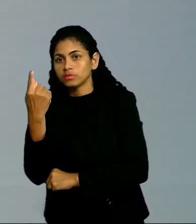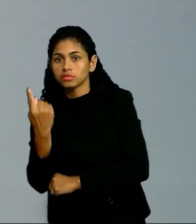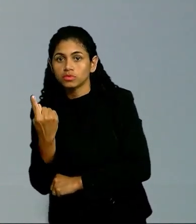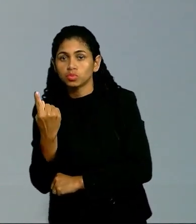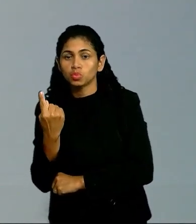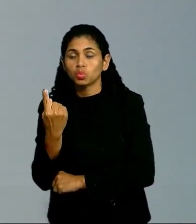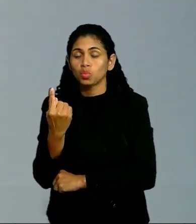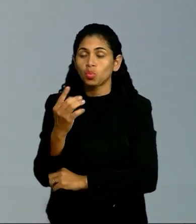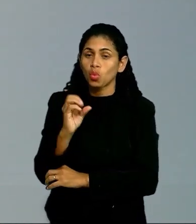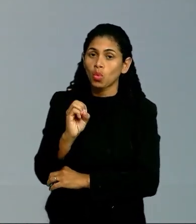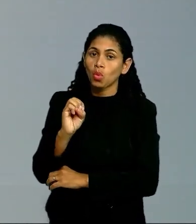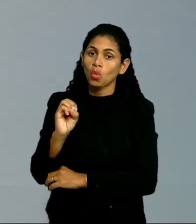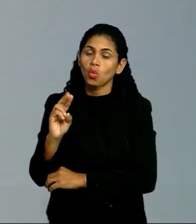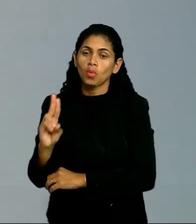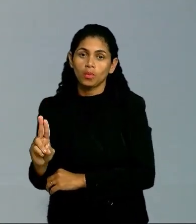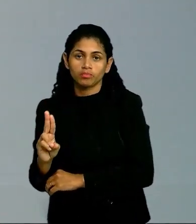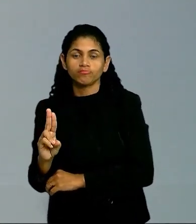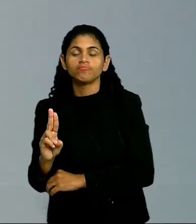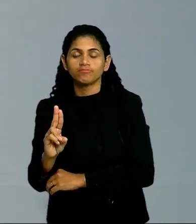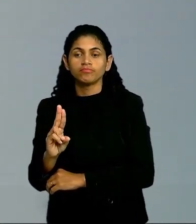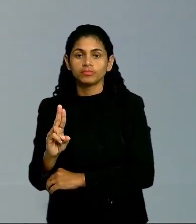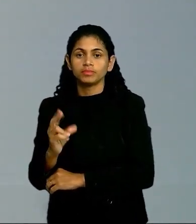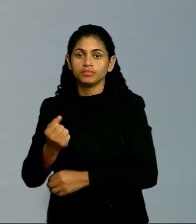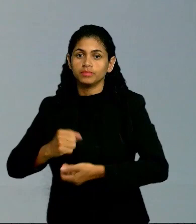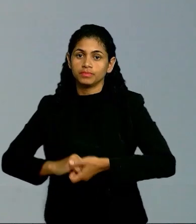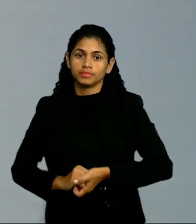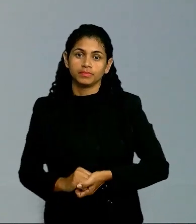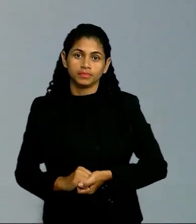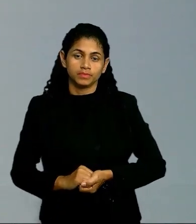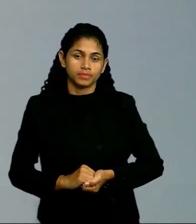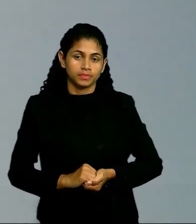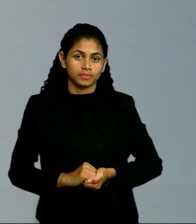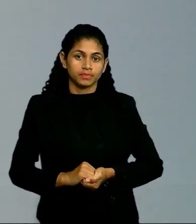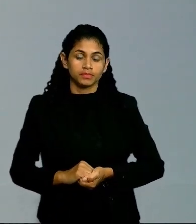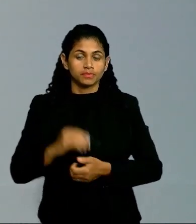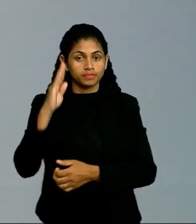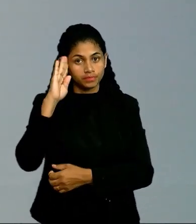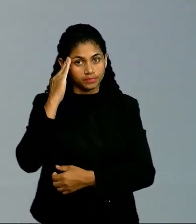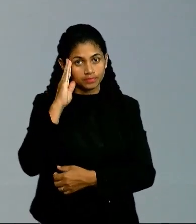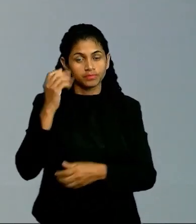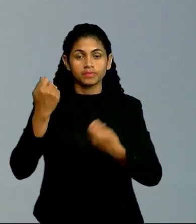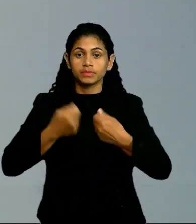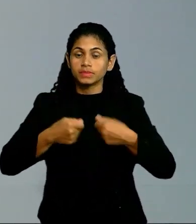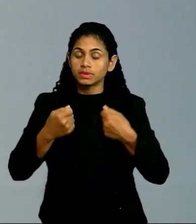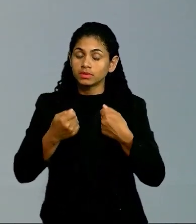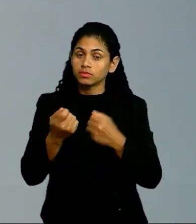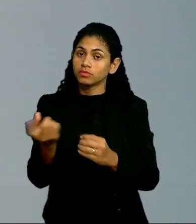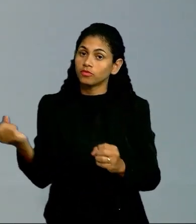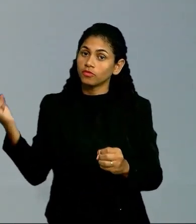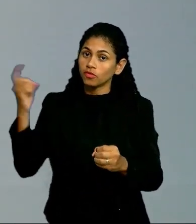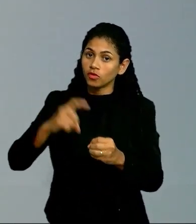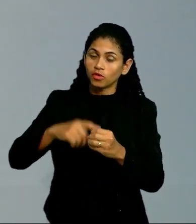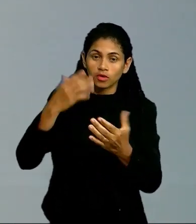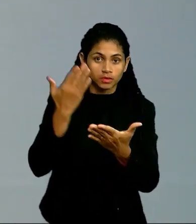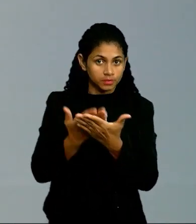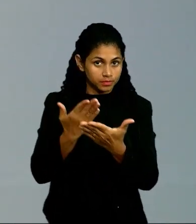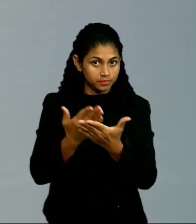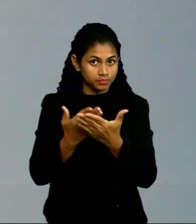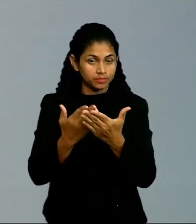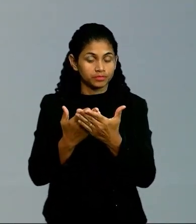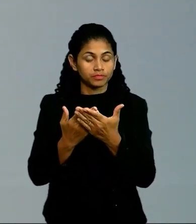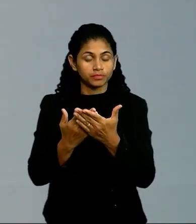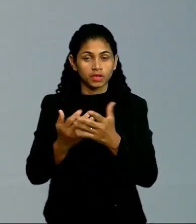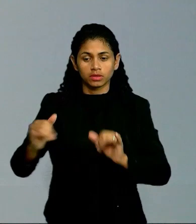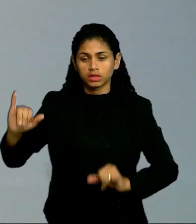falando de um peróxido ou de um superóxido. Para entender isso, eu também preciso que vocês retornem à aula de